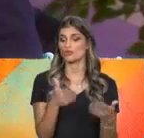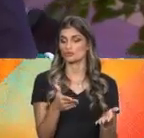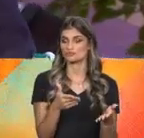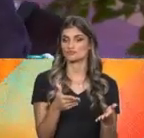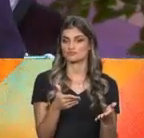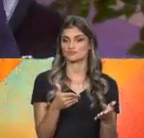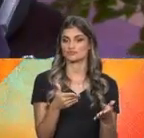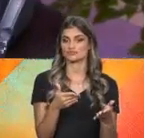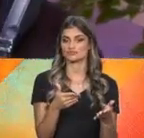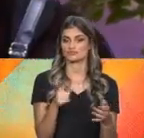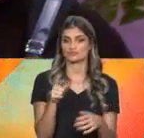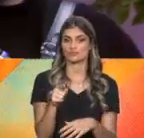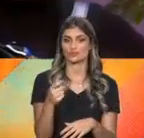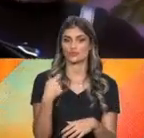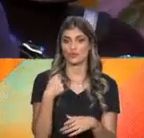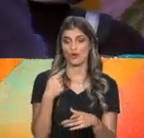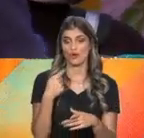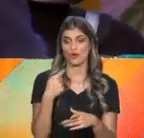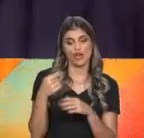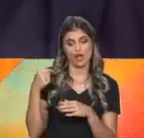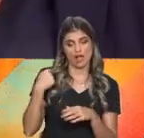o pequeninho que tenho aqui.